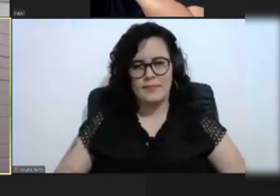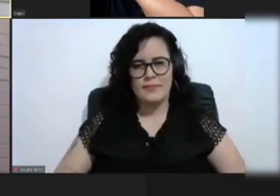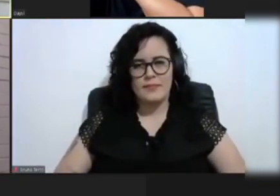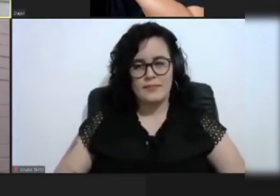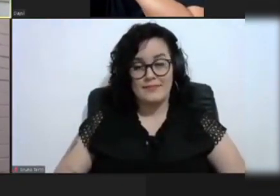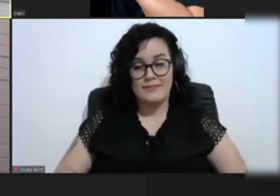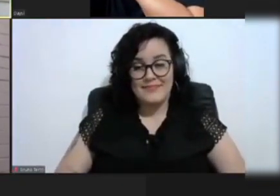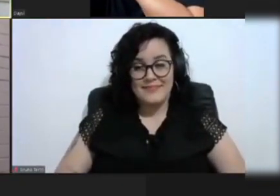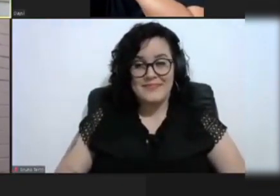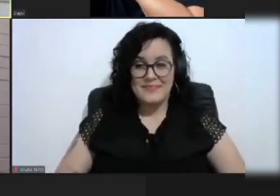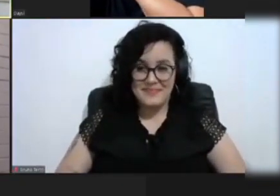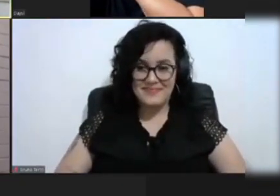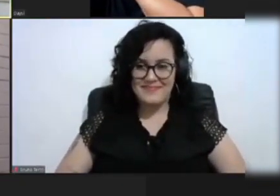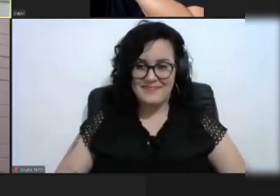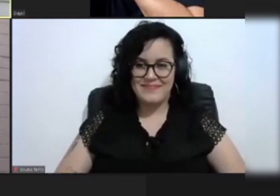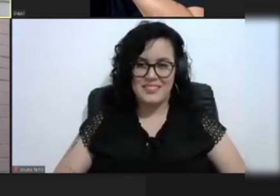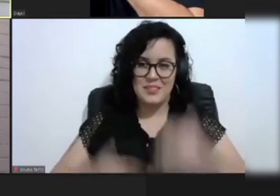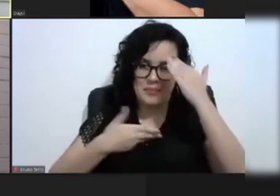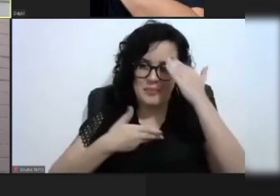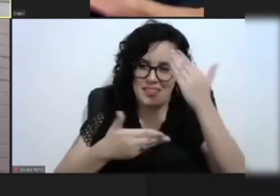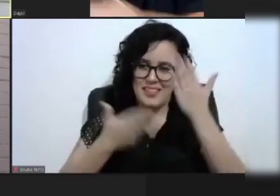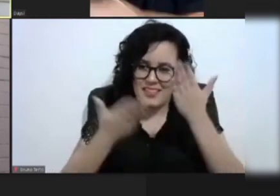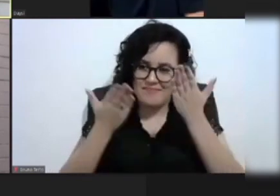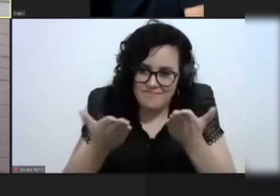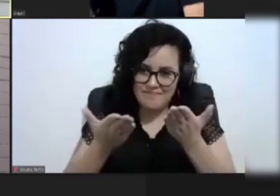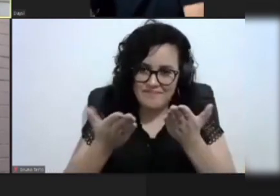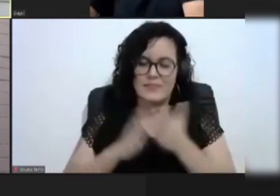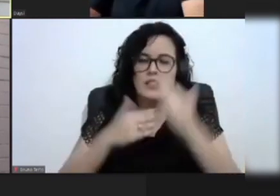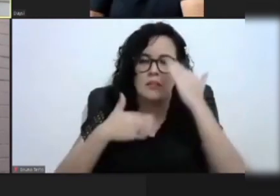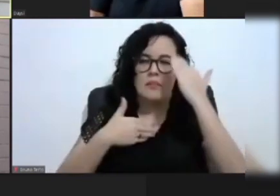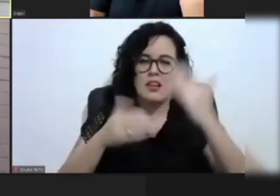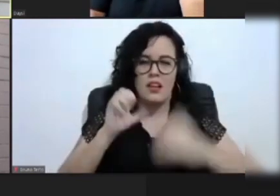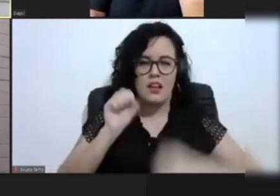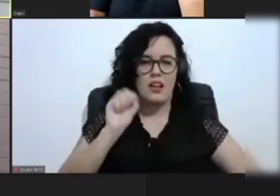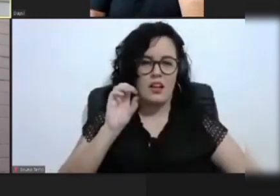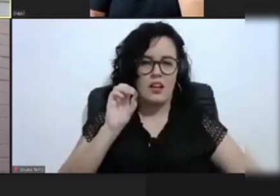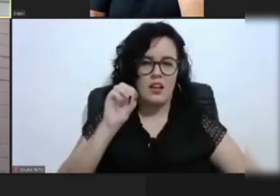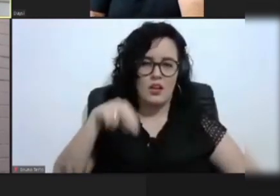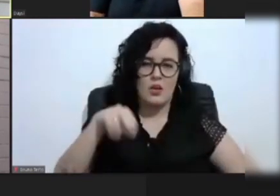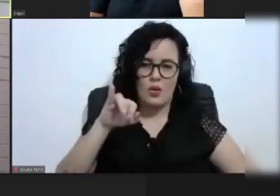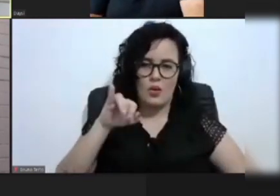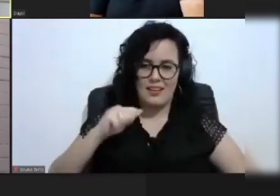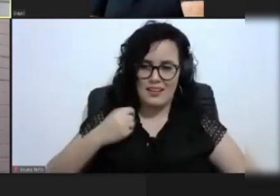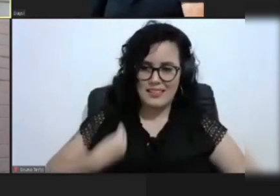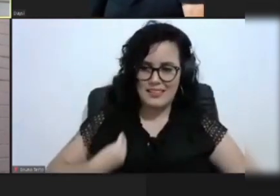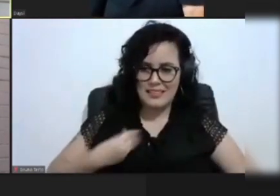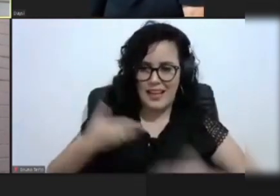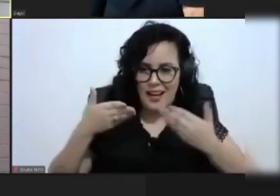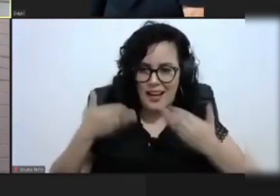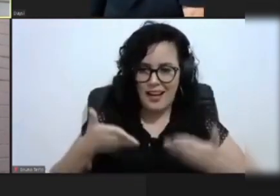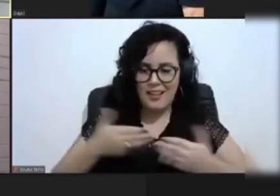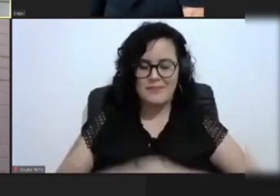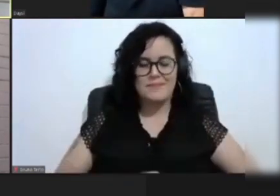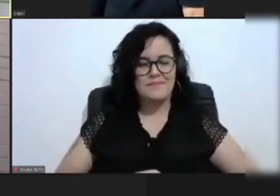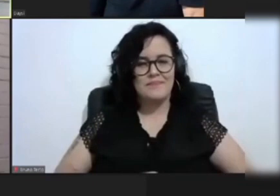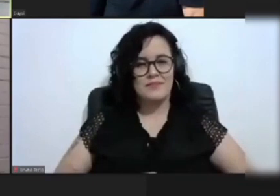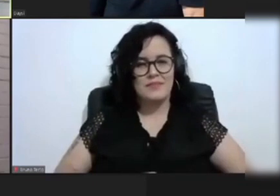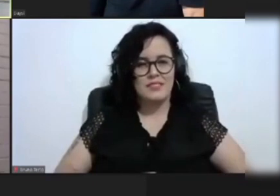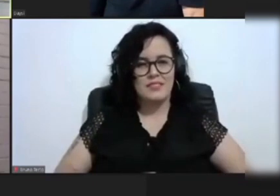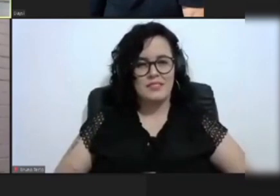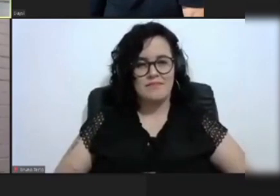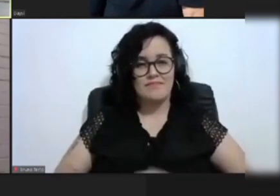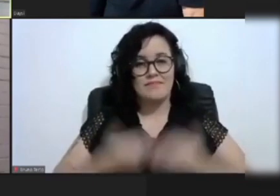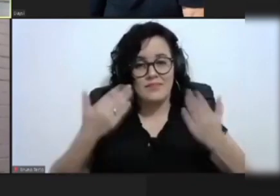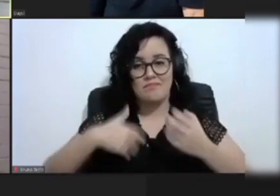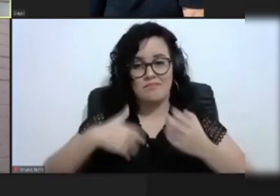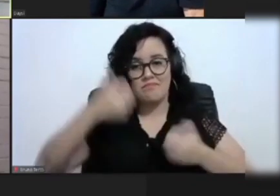Então, eu queria agradecer a vocês, queria agradecer a Sônia por estar aqui, por estar ouvindo a